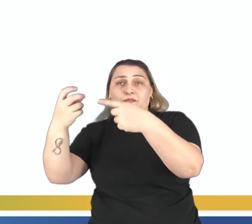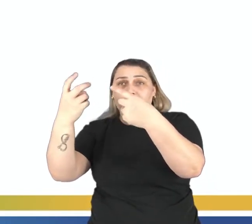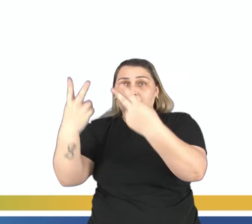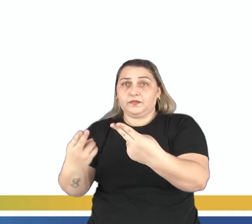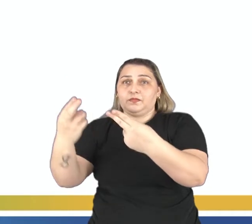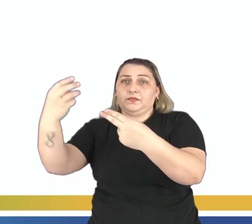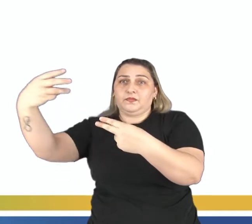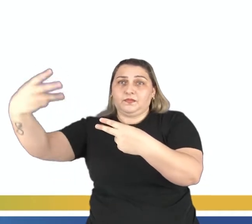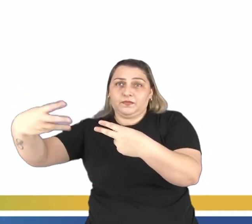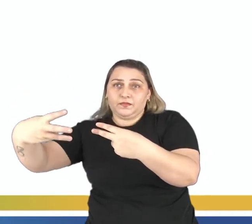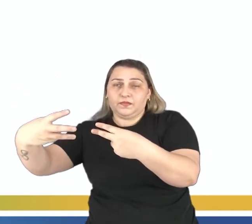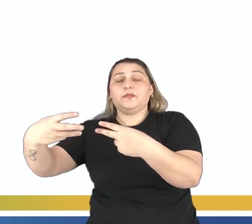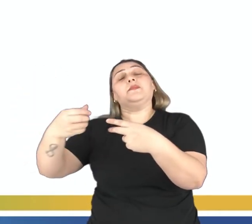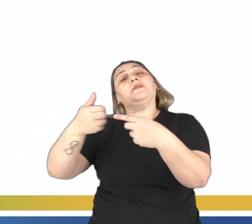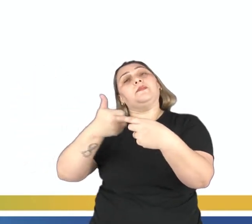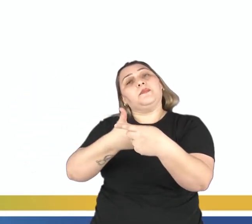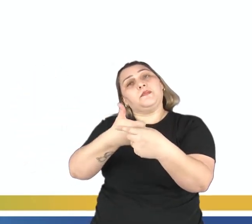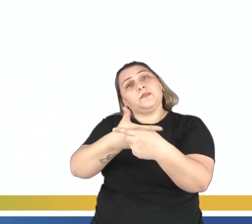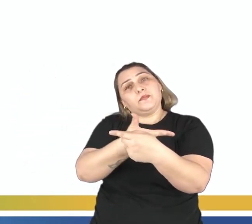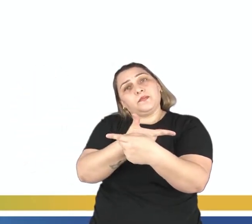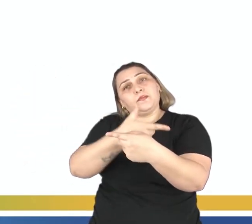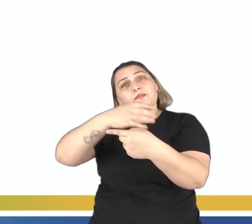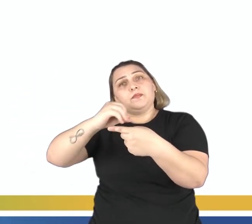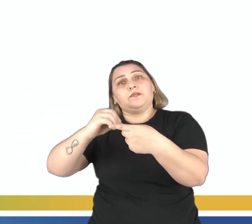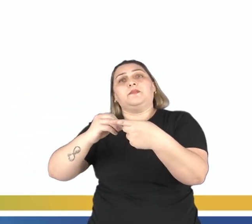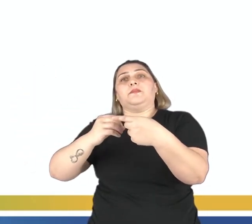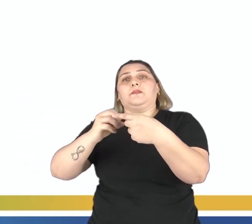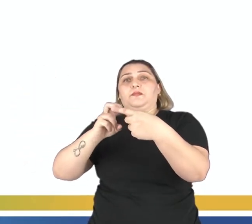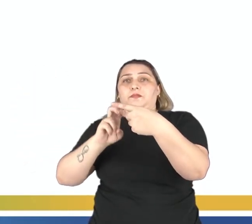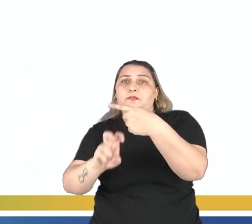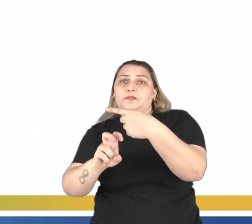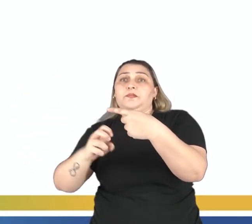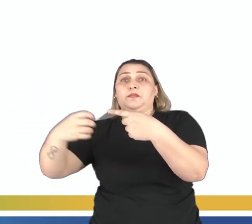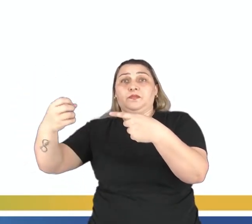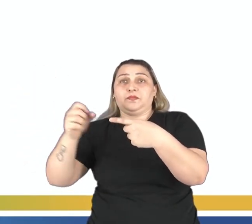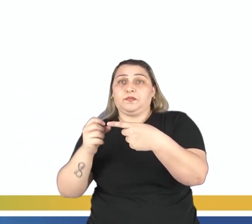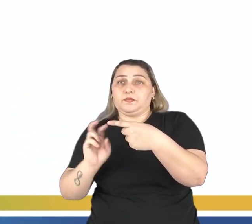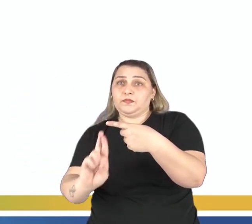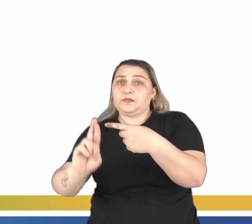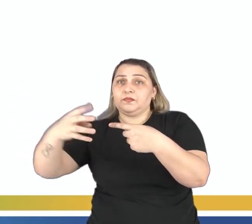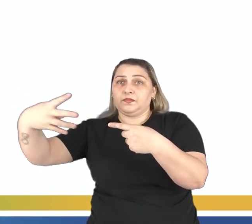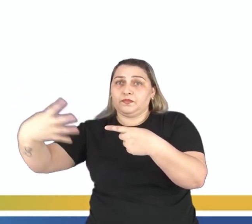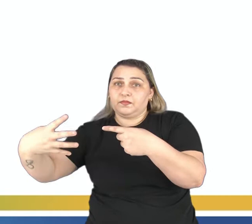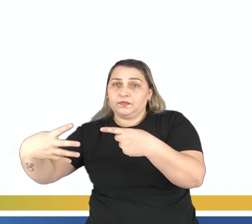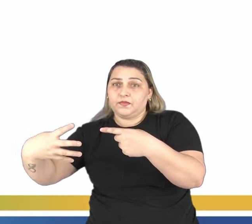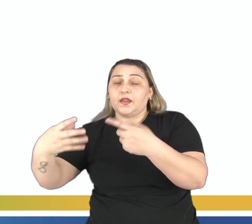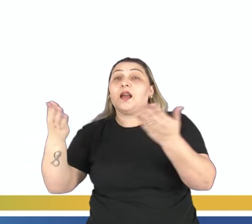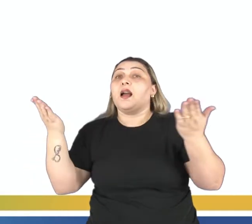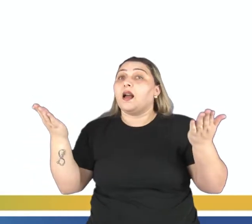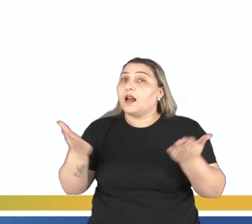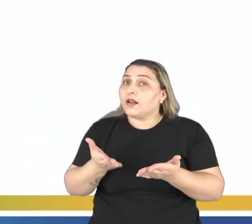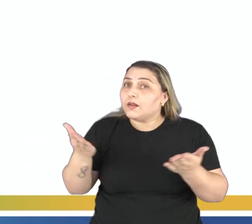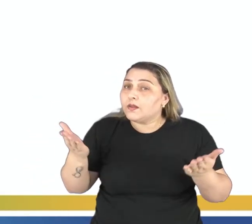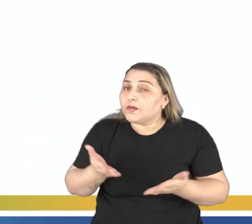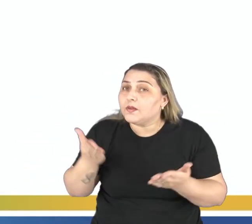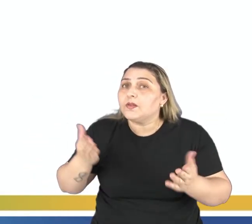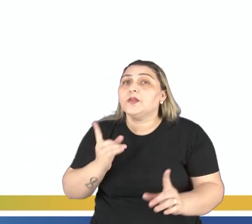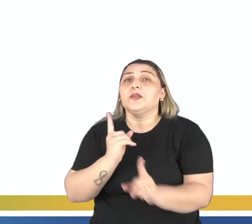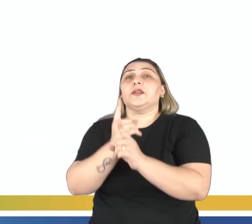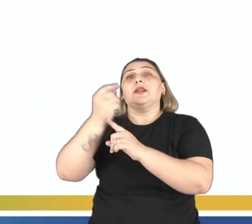a 3. 20 dividido para 5 é igual a 4. Então observem aí, ó. Agora, quando nós chegamos